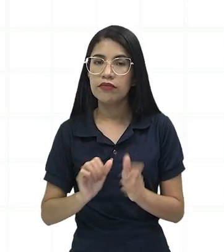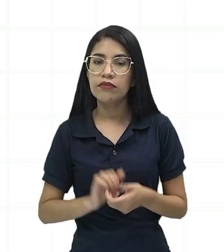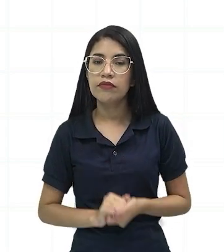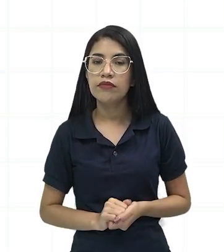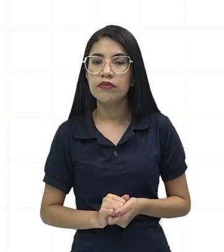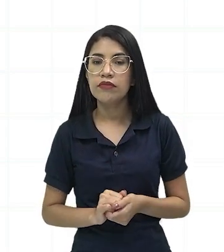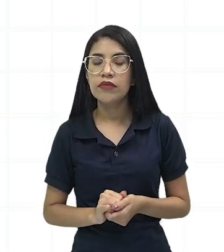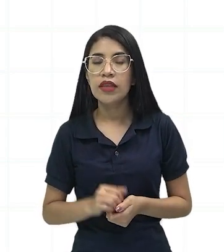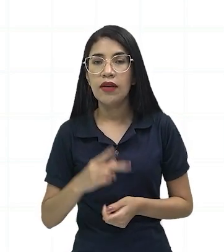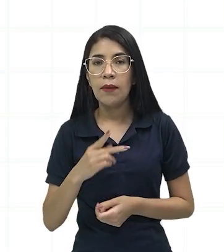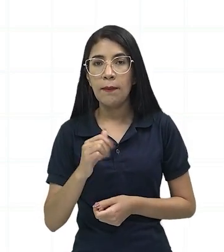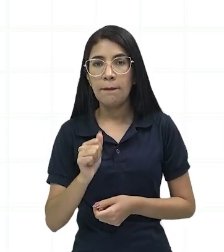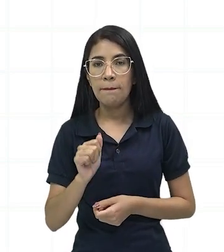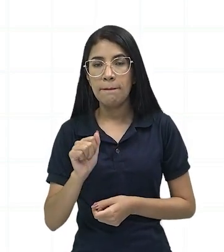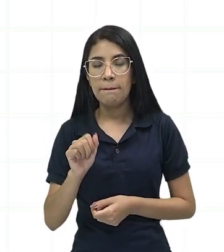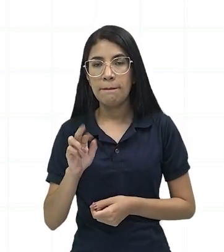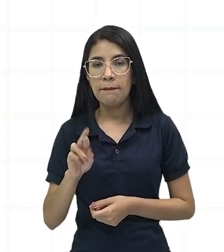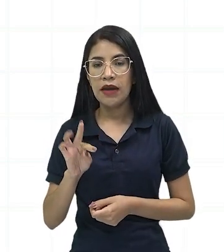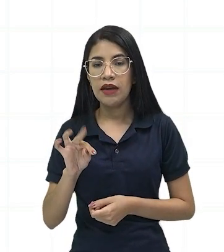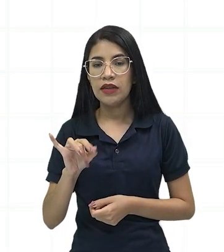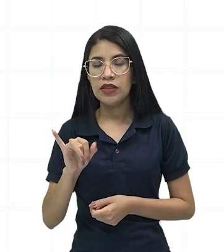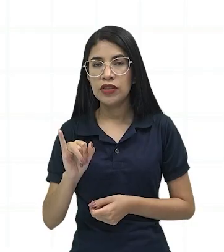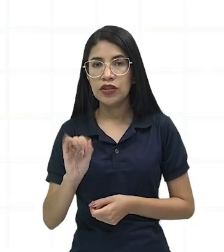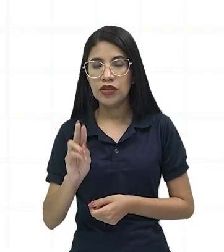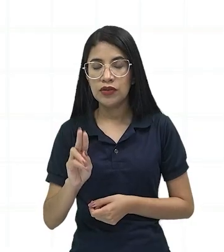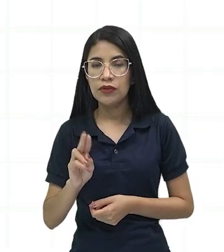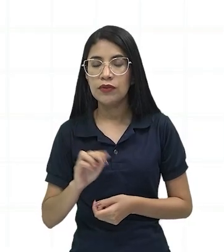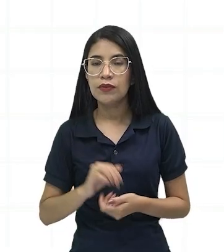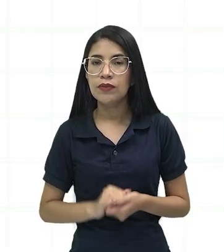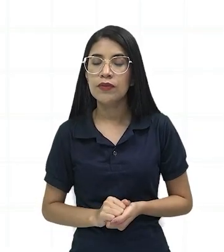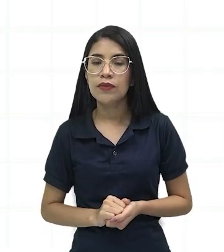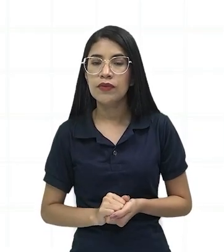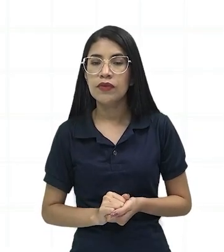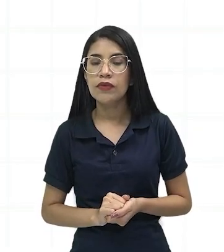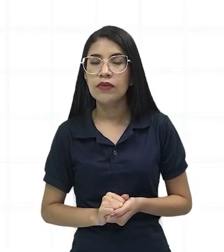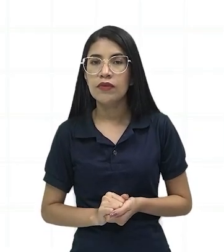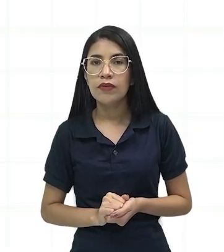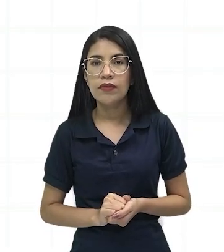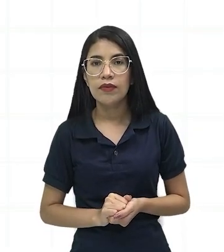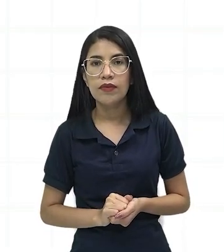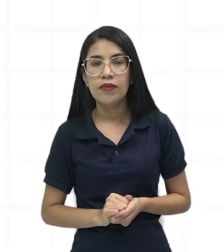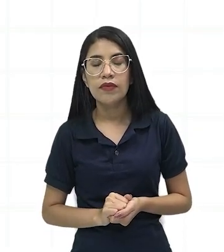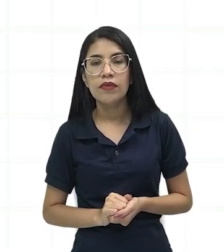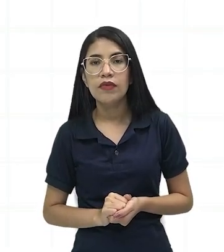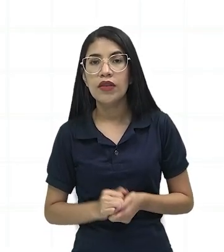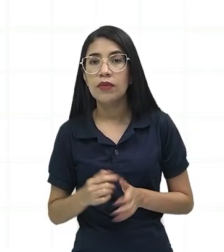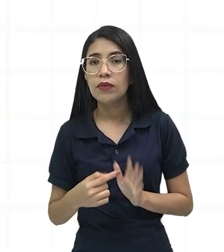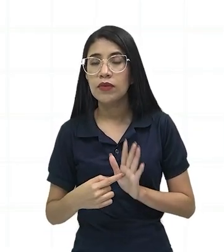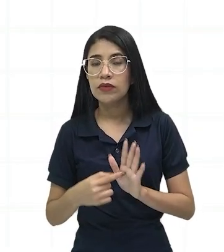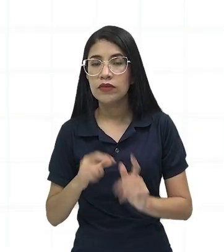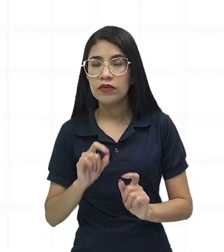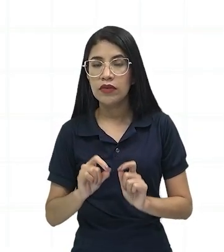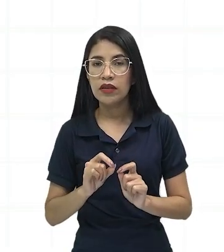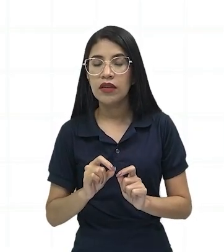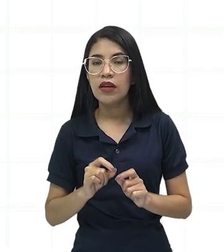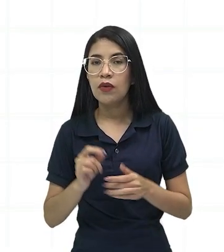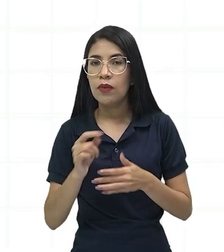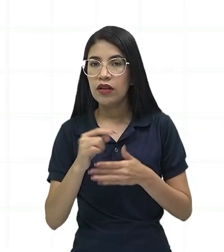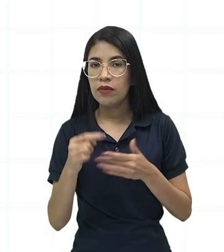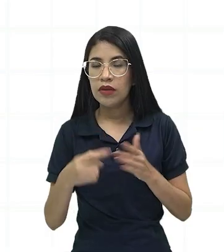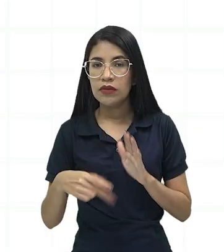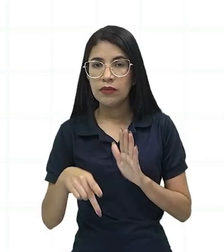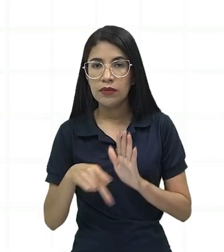como partiu, a parte que não muda, vogal temática e desinência. Todos eles indicando, de alguma forma, algum